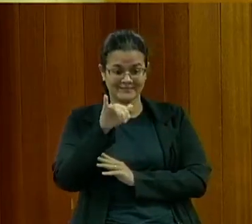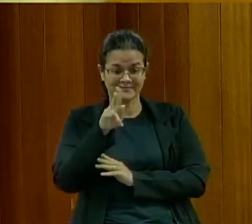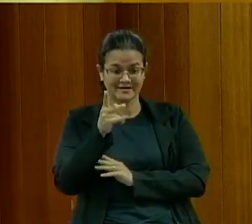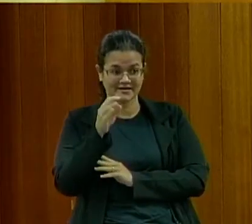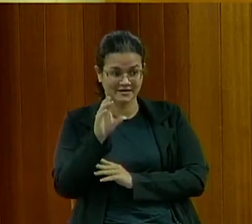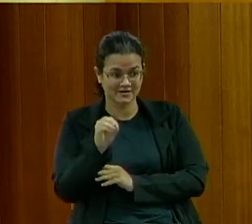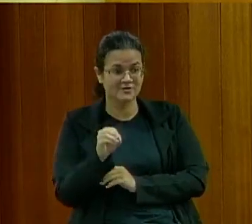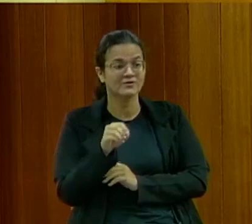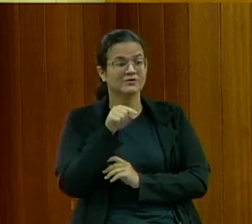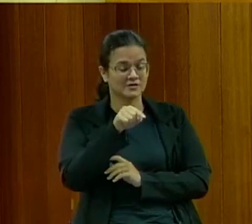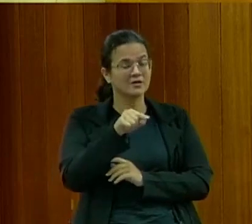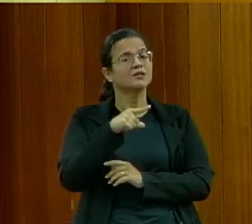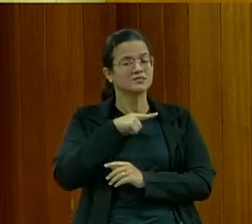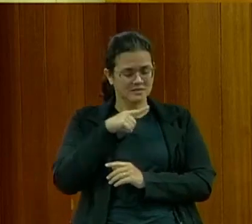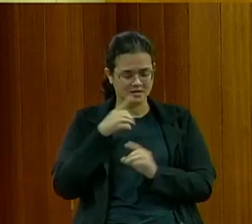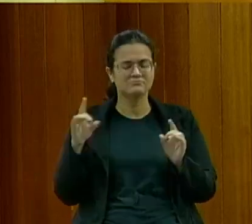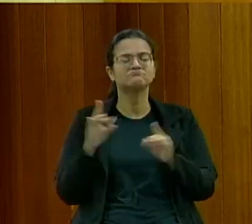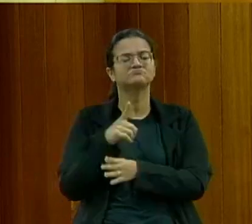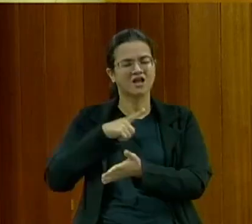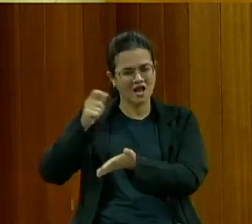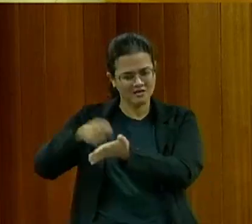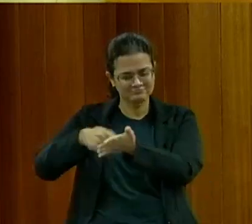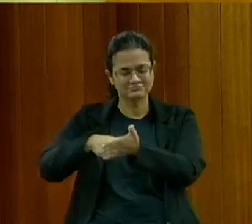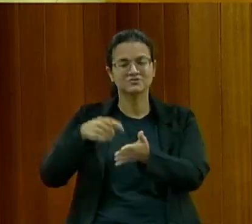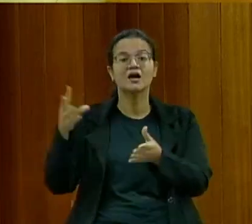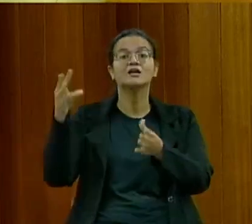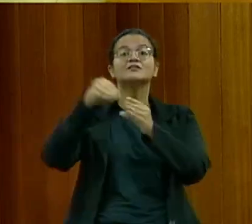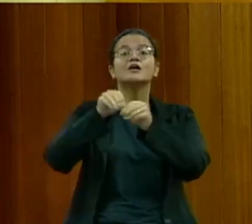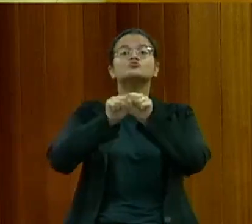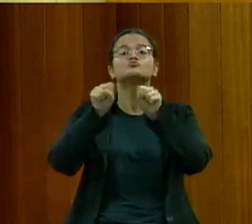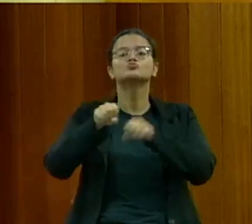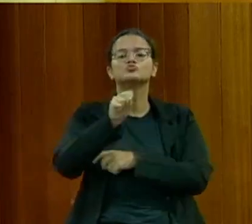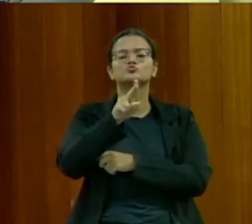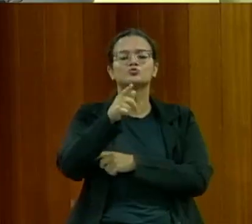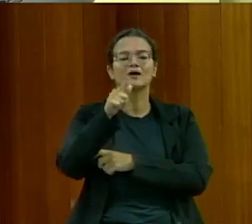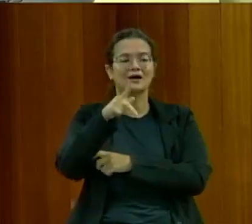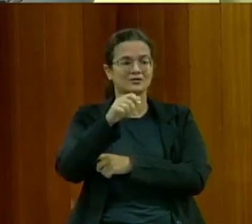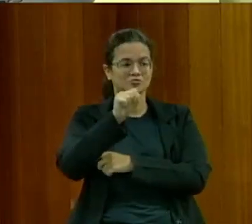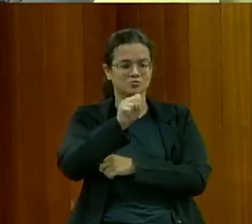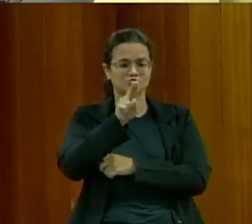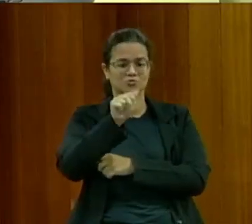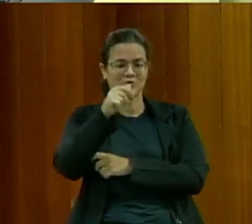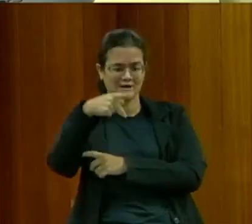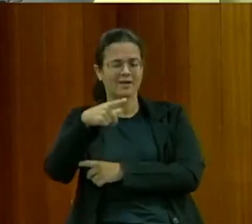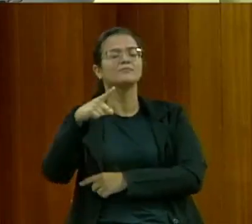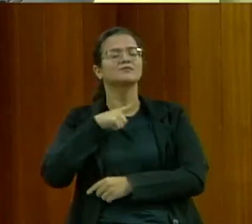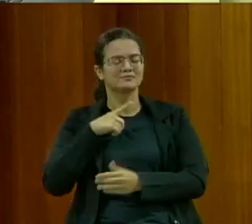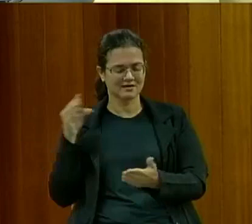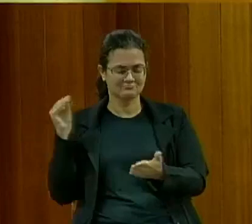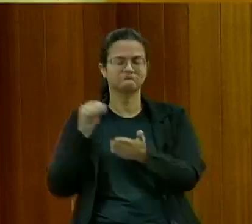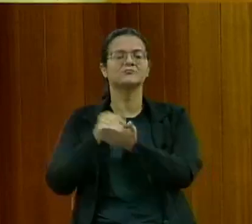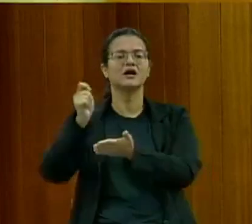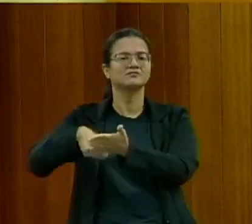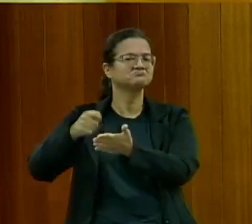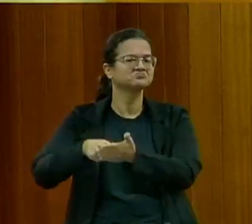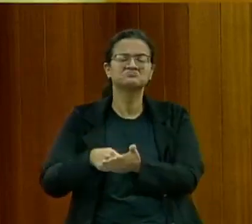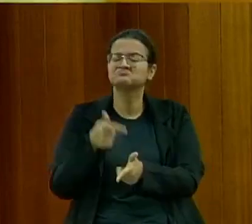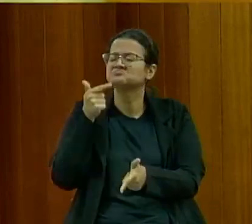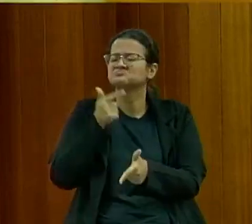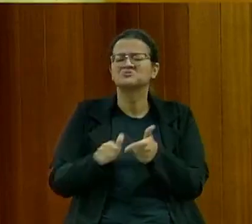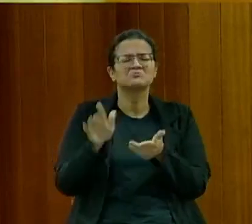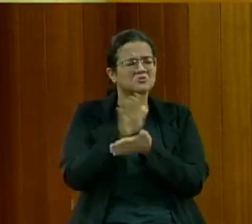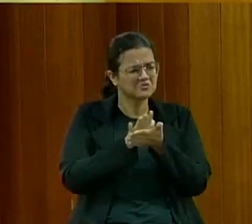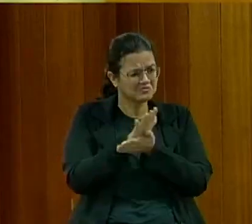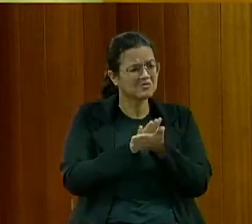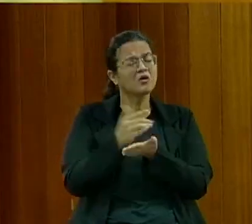lá, anexado, está no sistema lá da casa, e não tem problema nenhum, faço um compromisso, inclusive